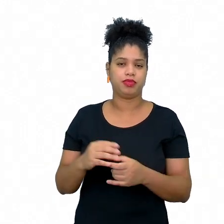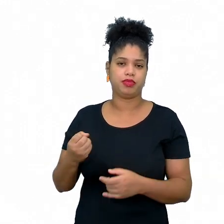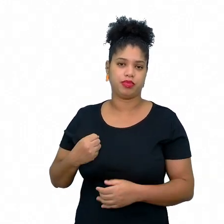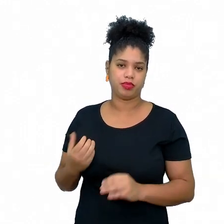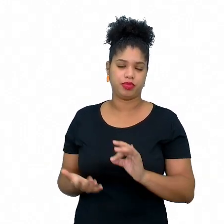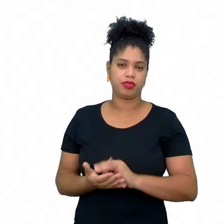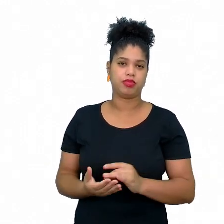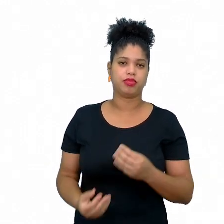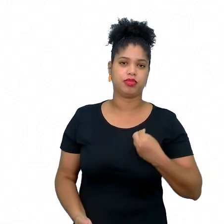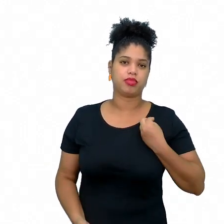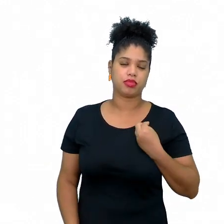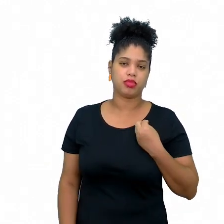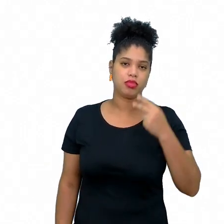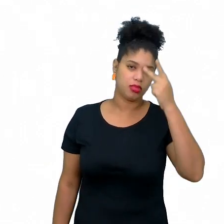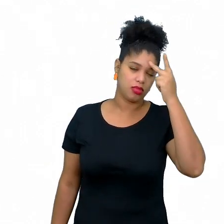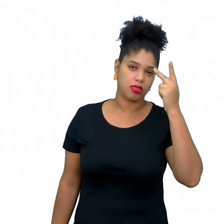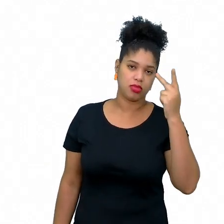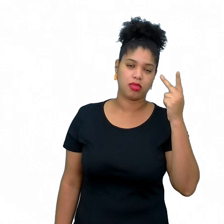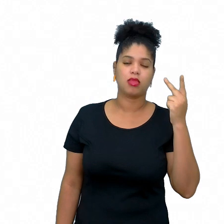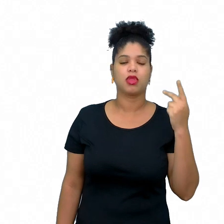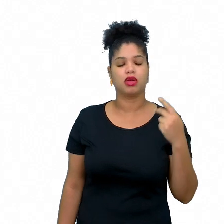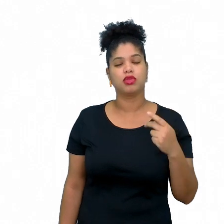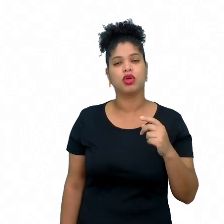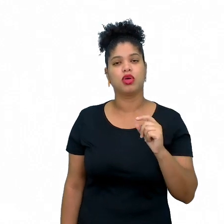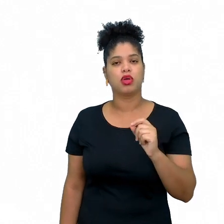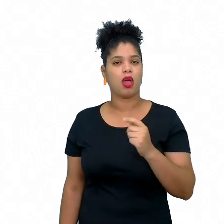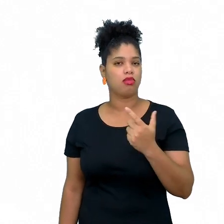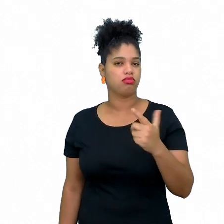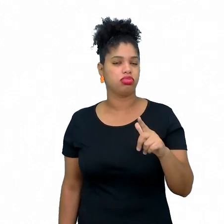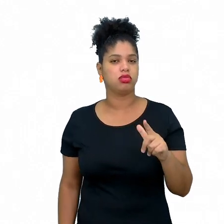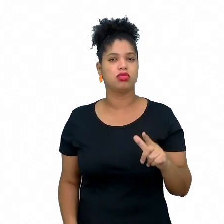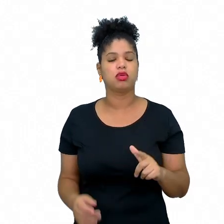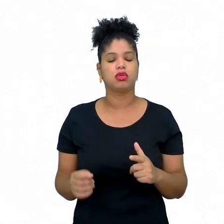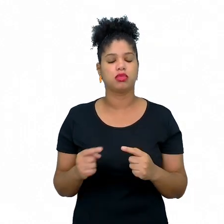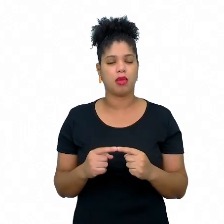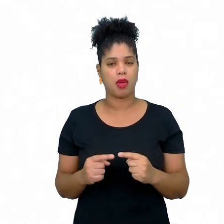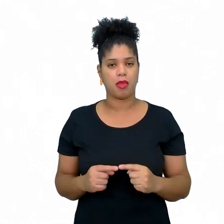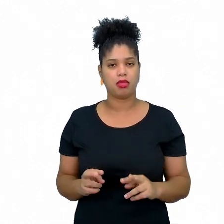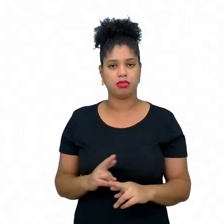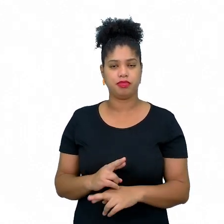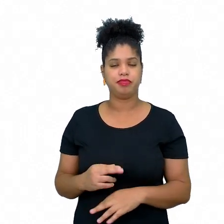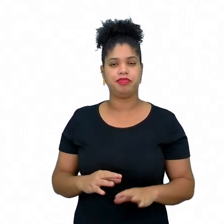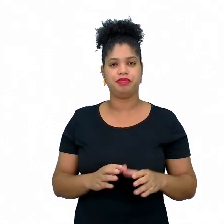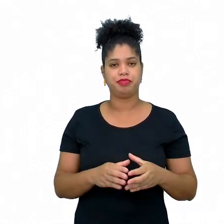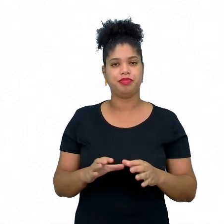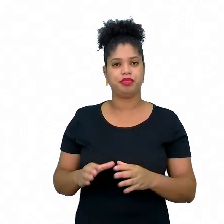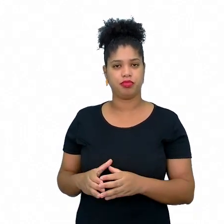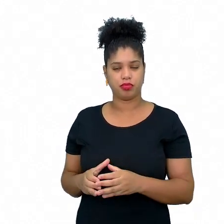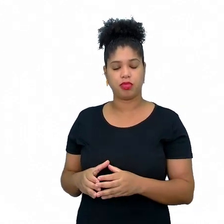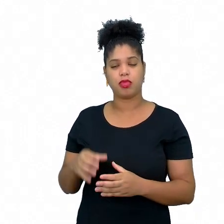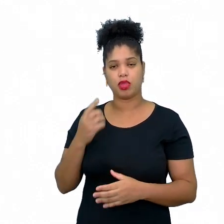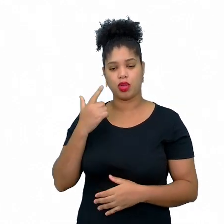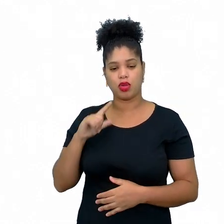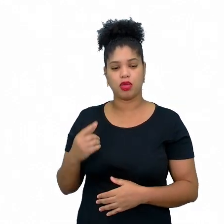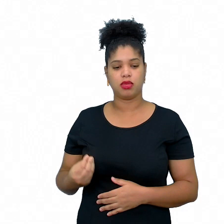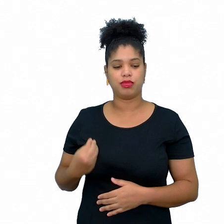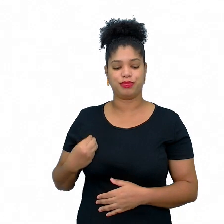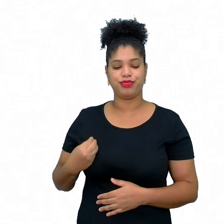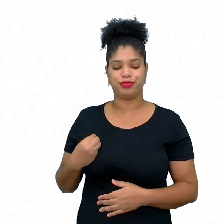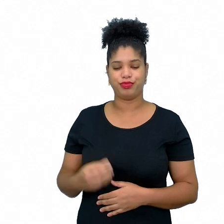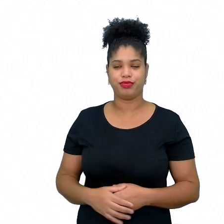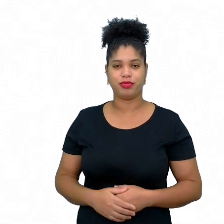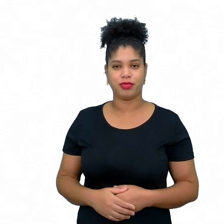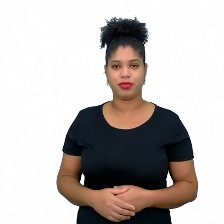reais, quem pertence a quem, como é que está, né, esse conjunto de número irracional, que acaba sendo um conjunto de número